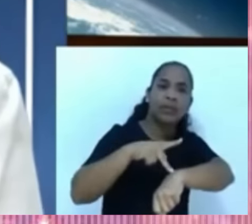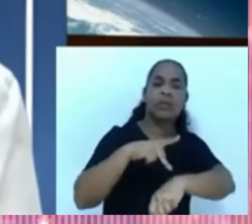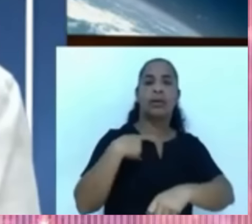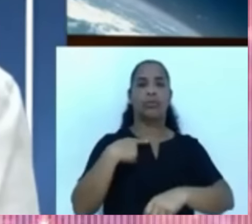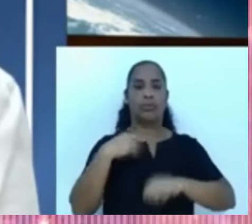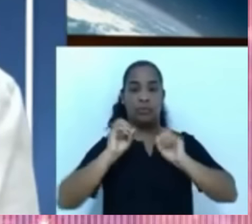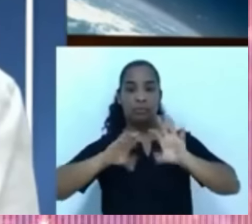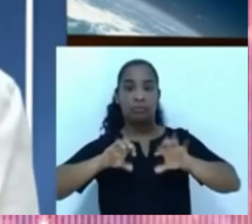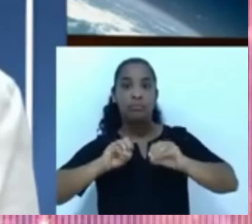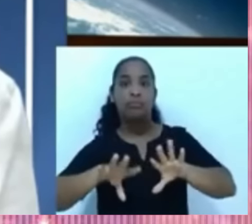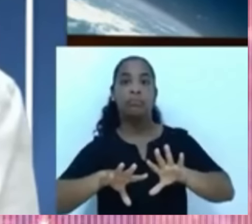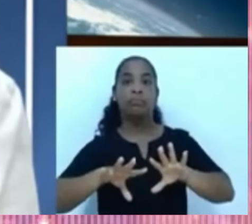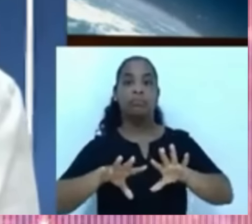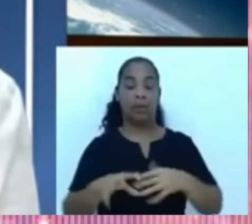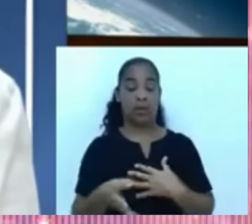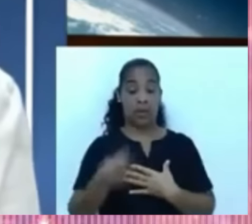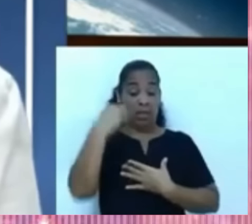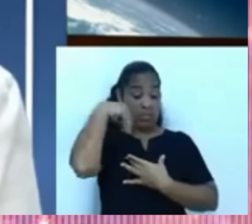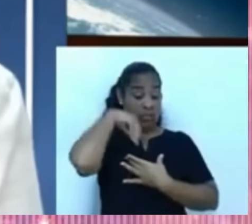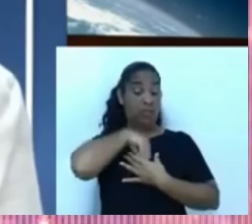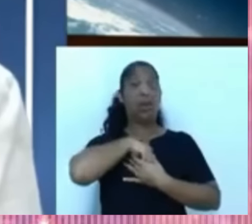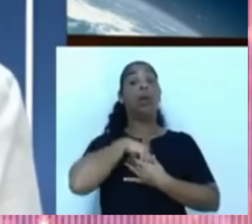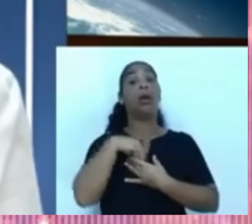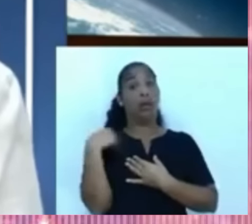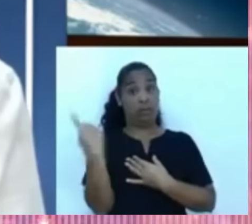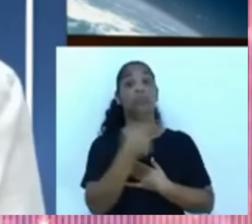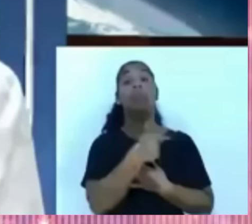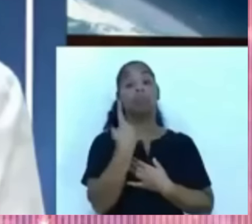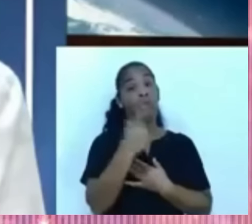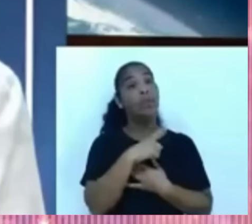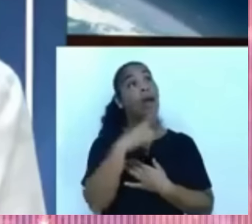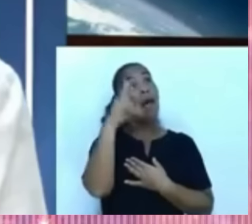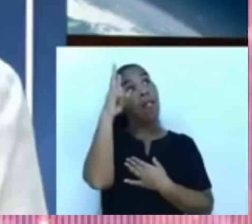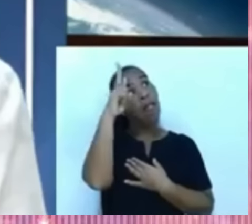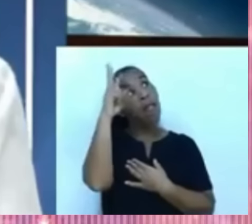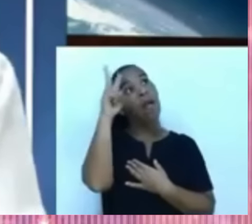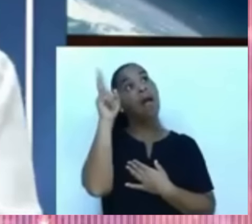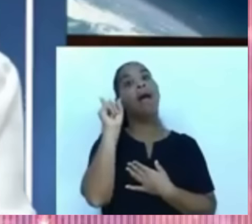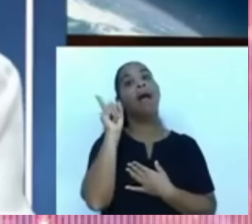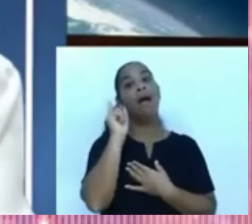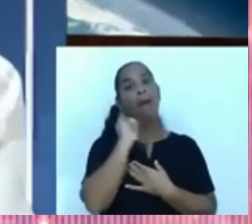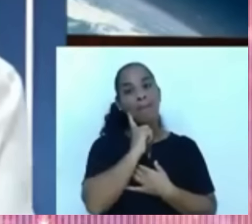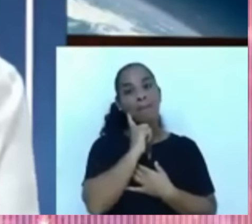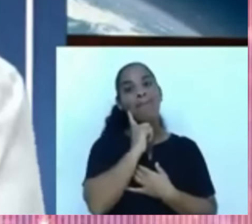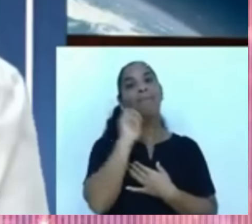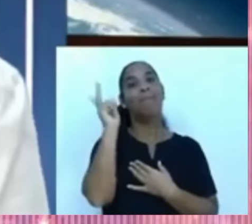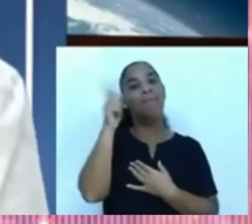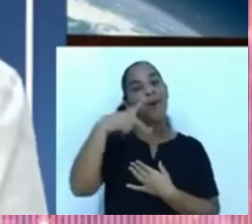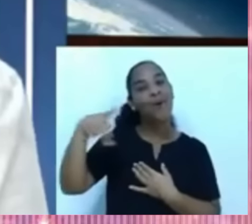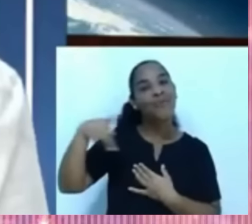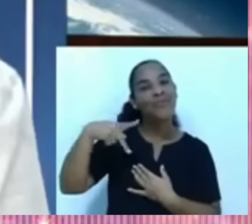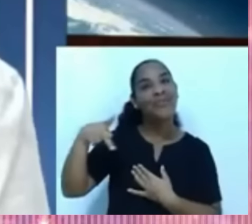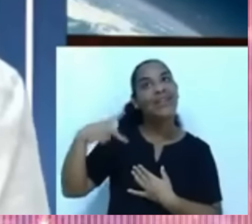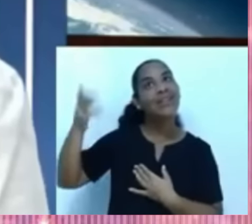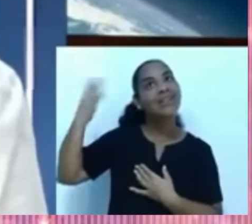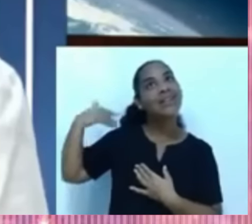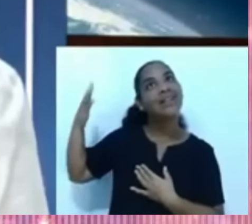trazemos dentro de nós esculpida a imagem daquela professora invariável